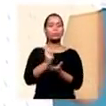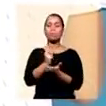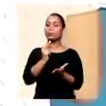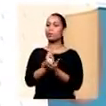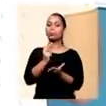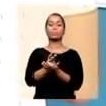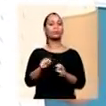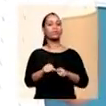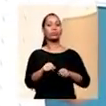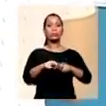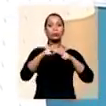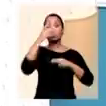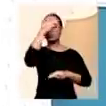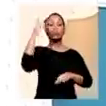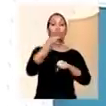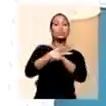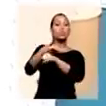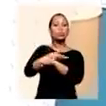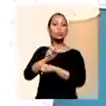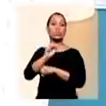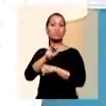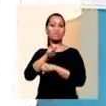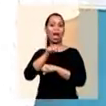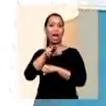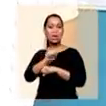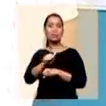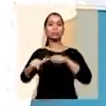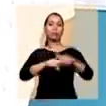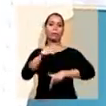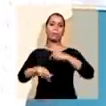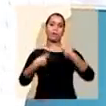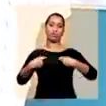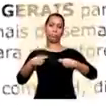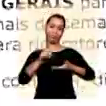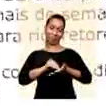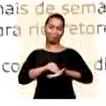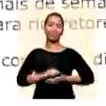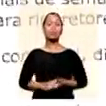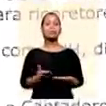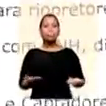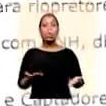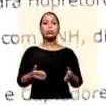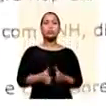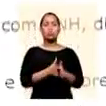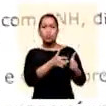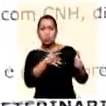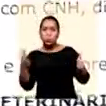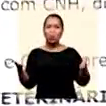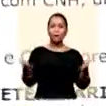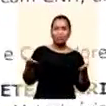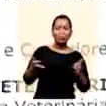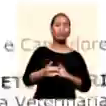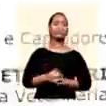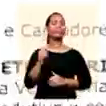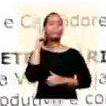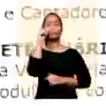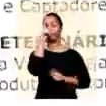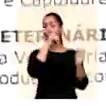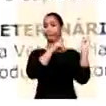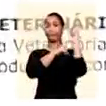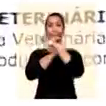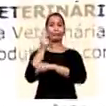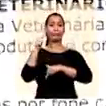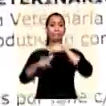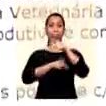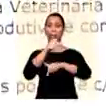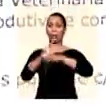repetido incessantemente pelas pessoas que buscam uma vaga no mercado de trabalho. Mas nos últimos tempos, está cada vez mais difícil